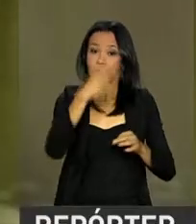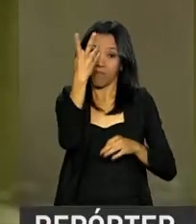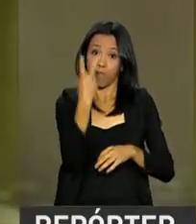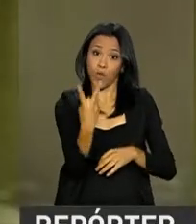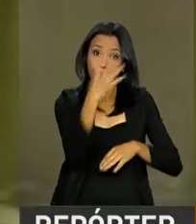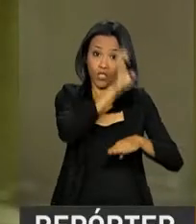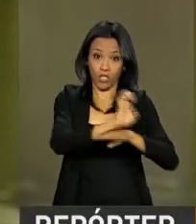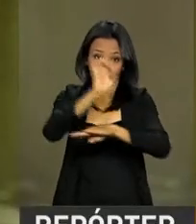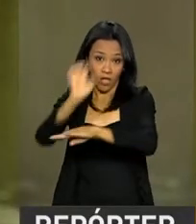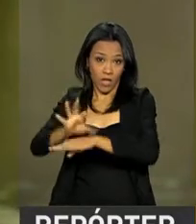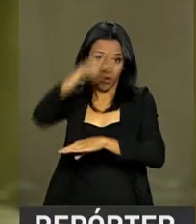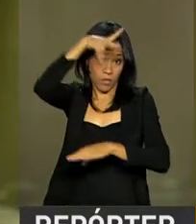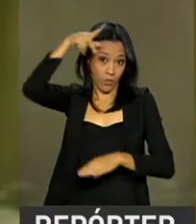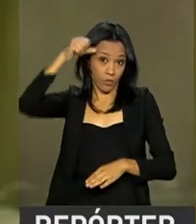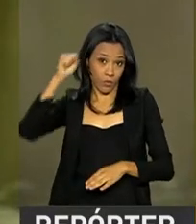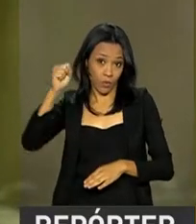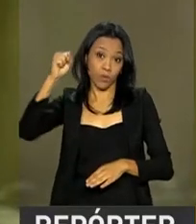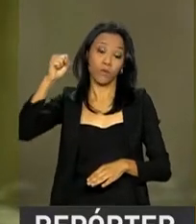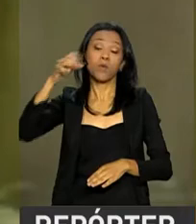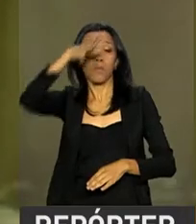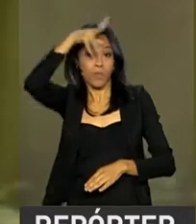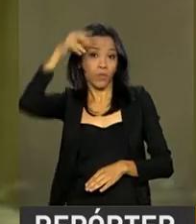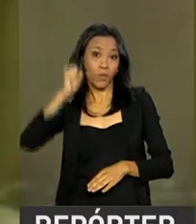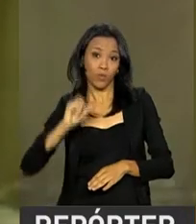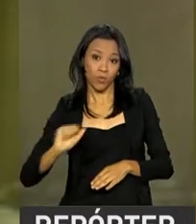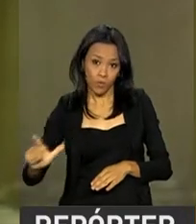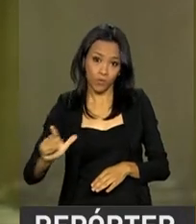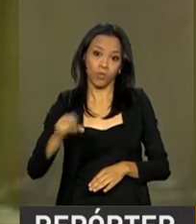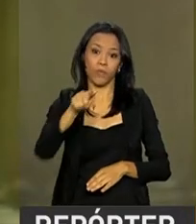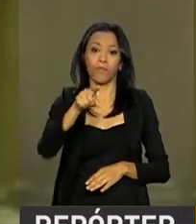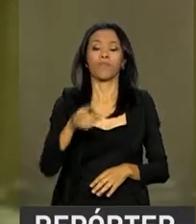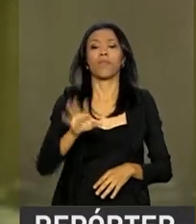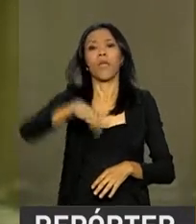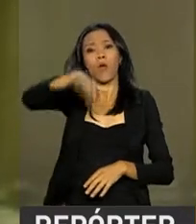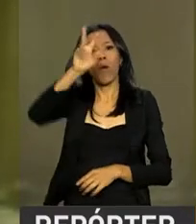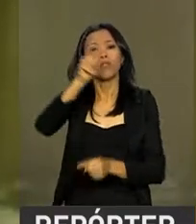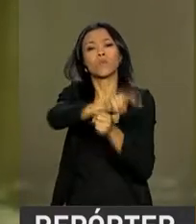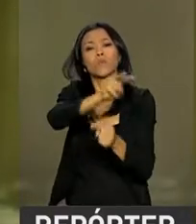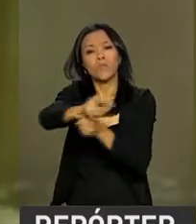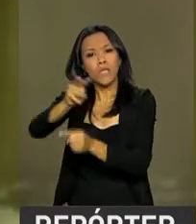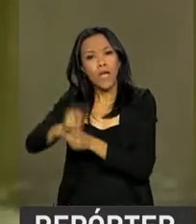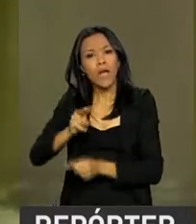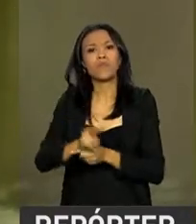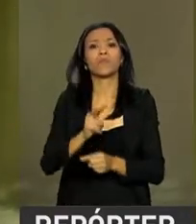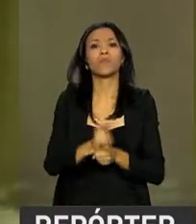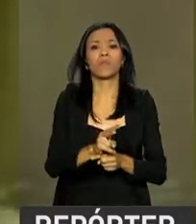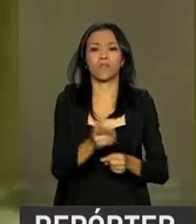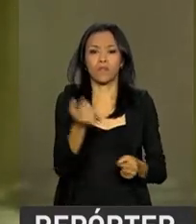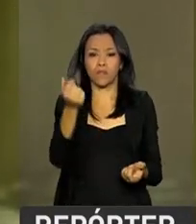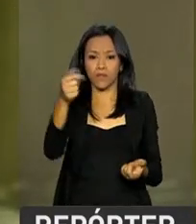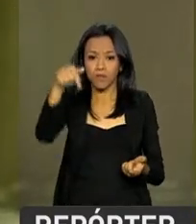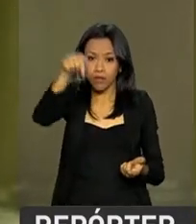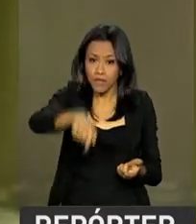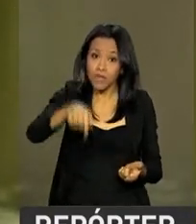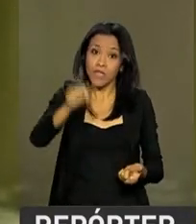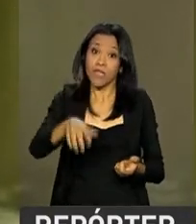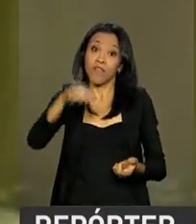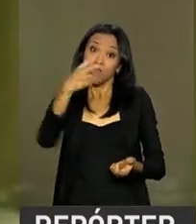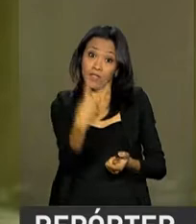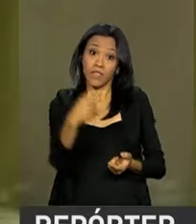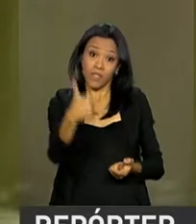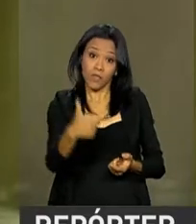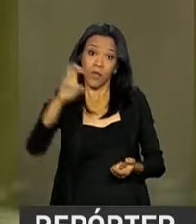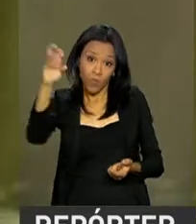menor bioma brasileiro também é o mais preservado do país os dados mostram que cerca de 85% da